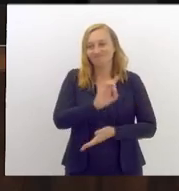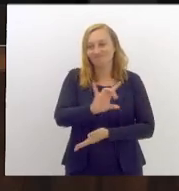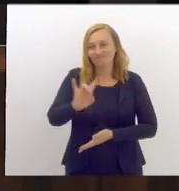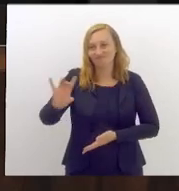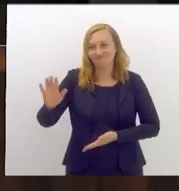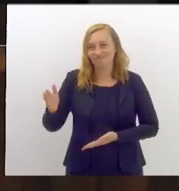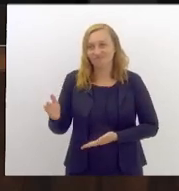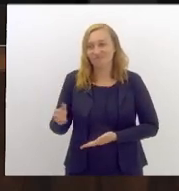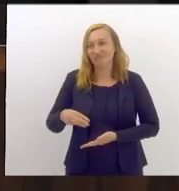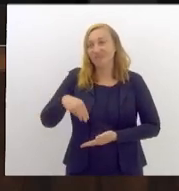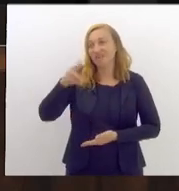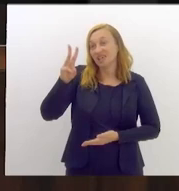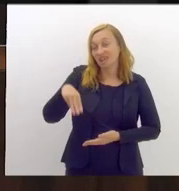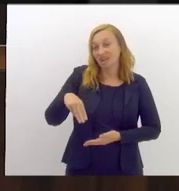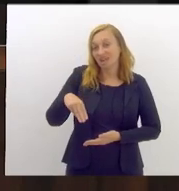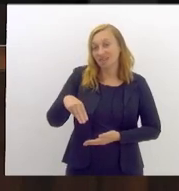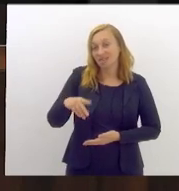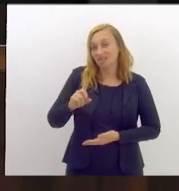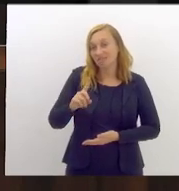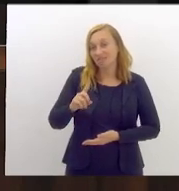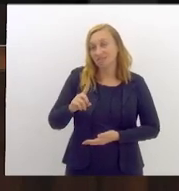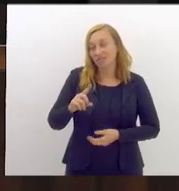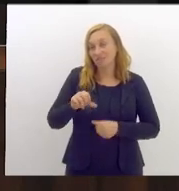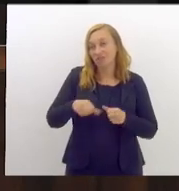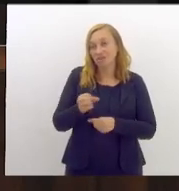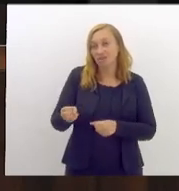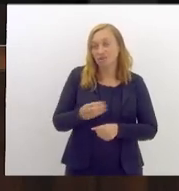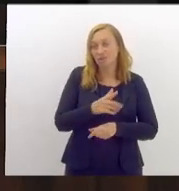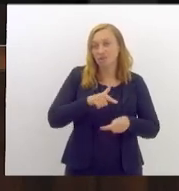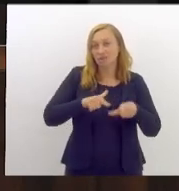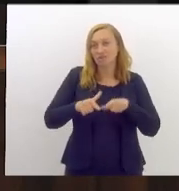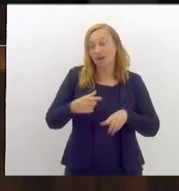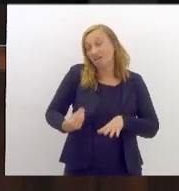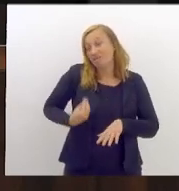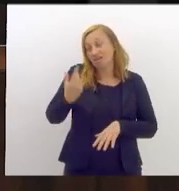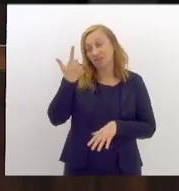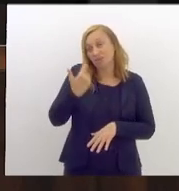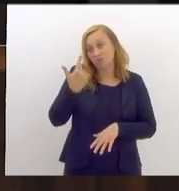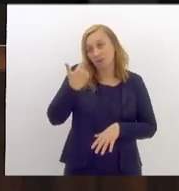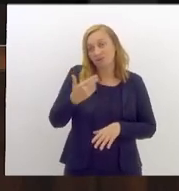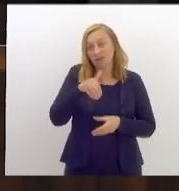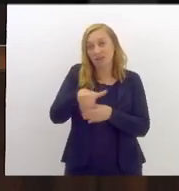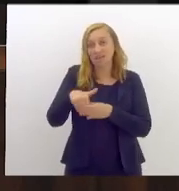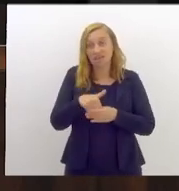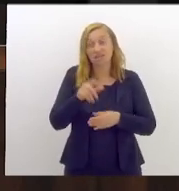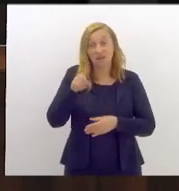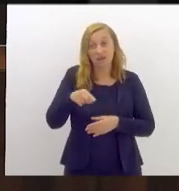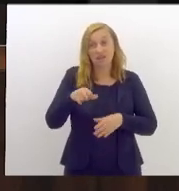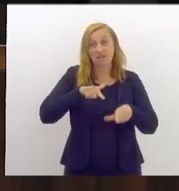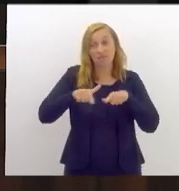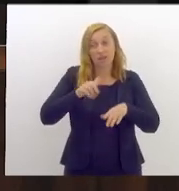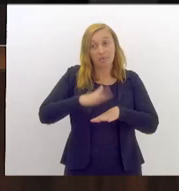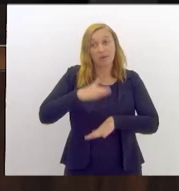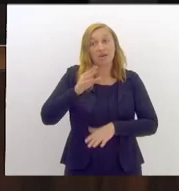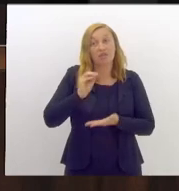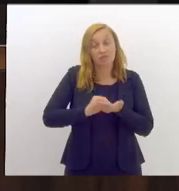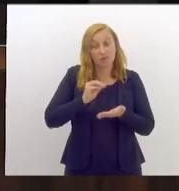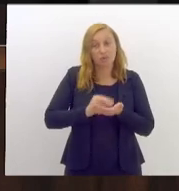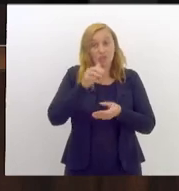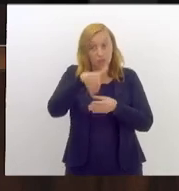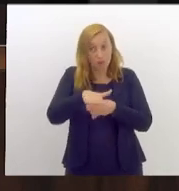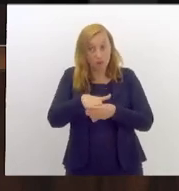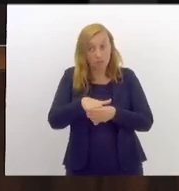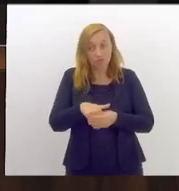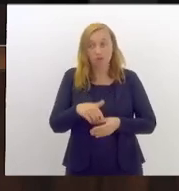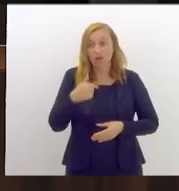quem não renovou o mandato é a vida é assim a eleição é assim precisa trabalhar mais faltou foi voto